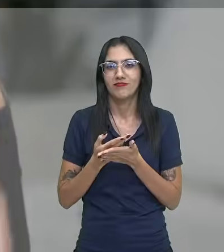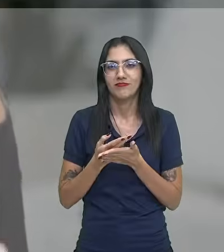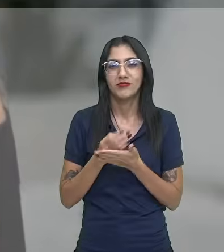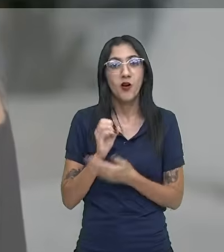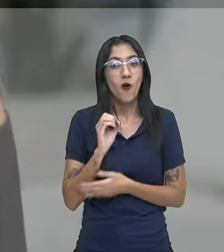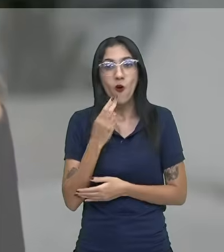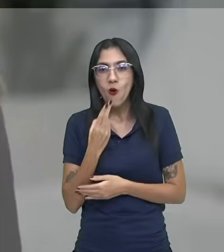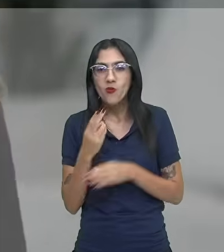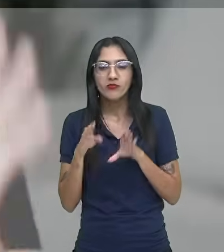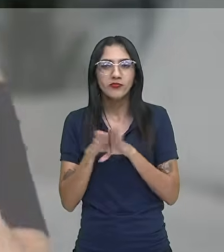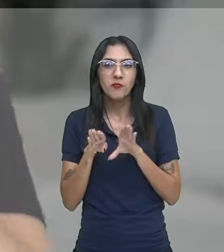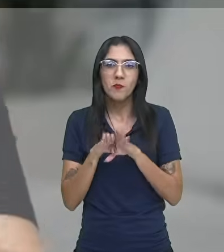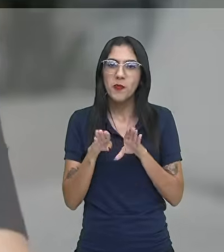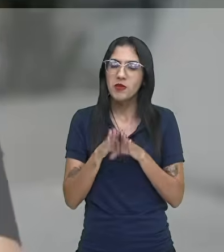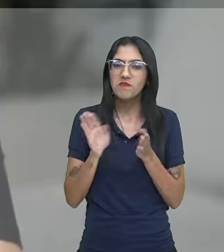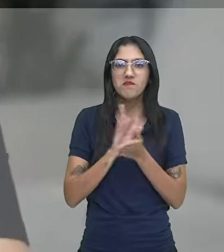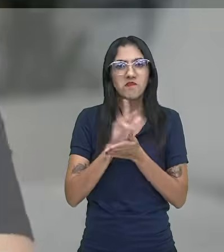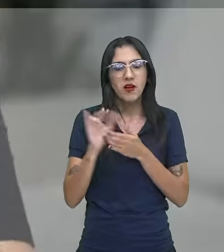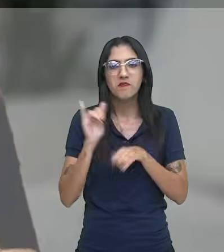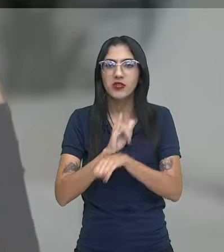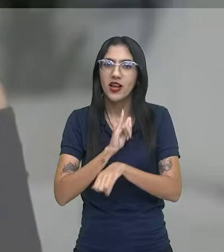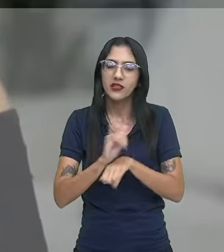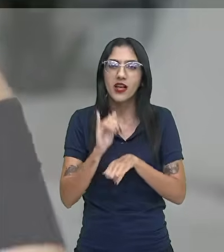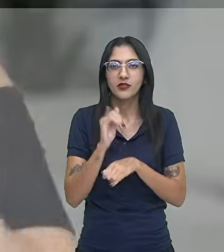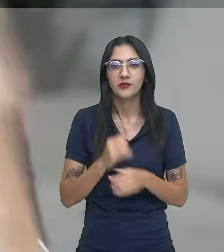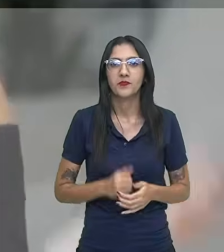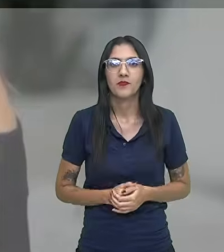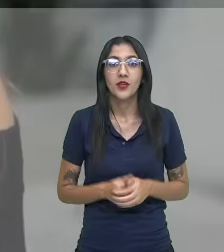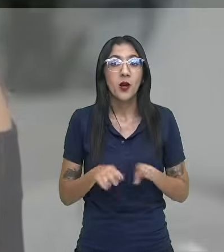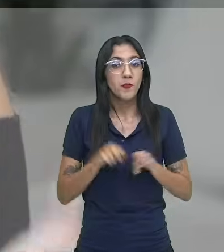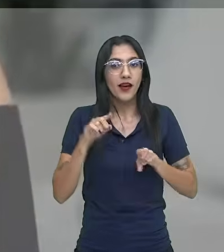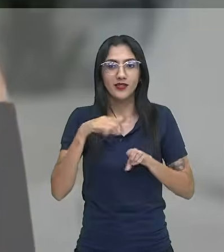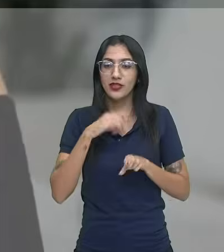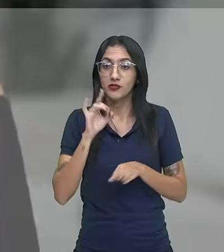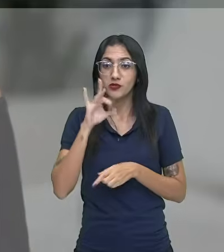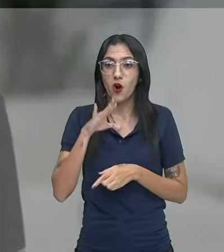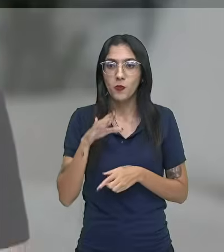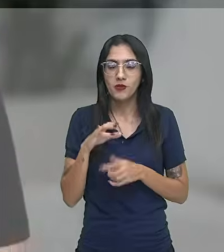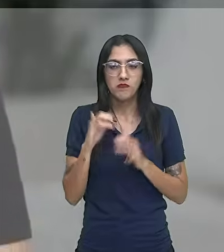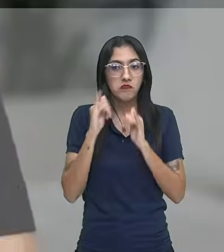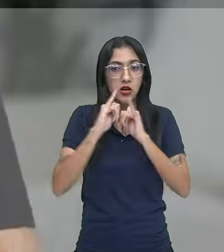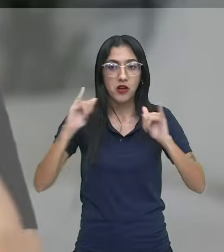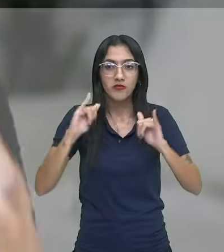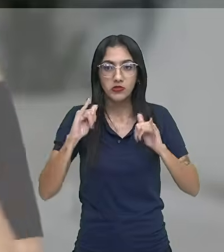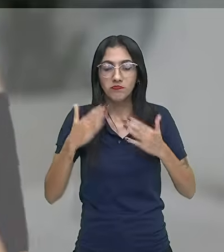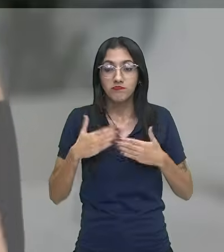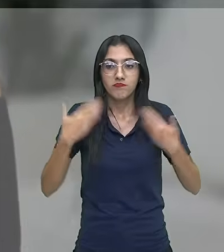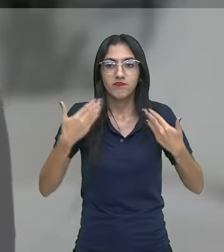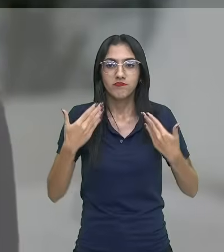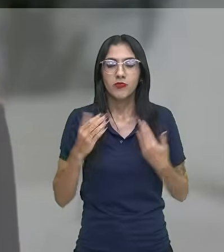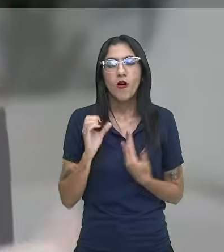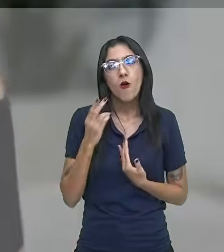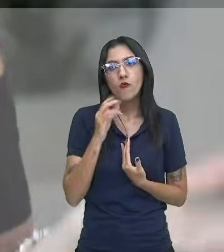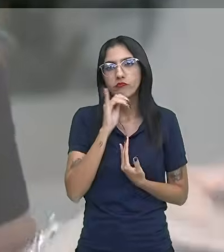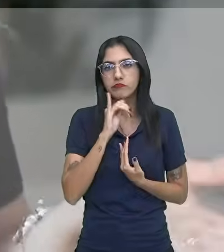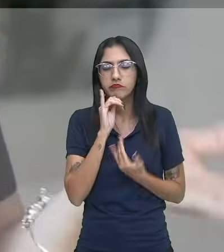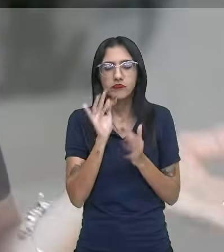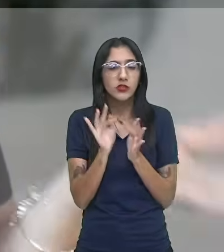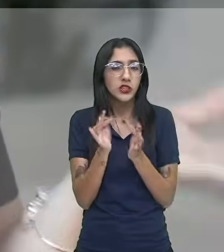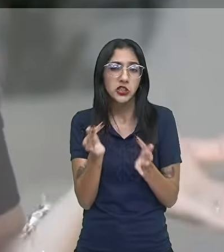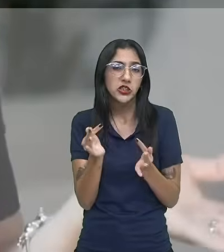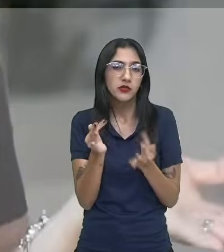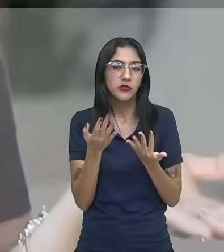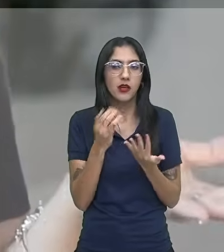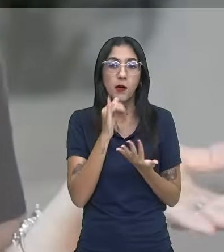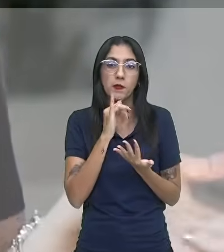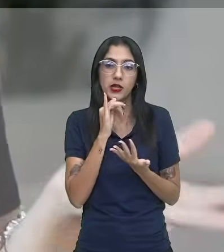won't believe this. Aí você conta a notícia. Claro que isso é para coisas muito surpreendentes. Se você quiser dizer uma notícia mais comunzinha, assim, não tão surpreendente, você